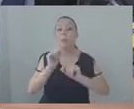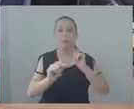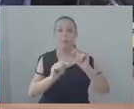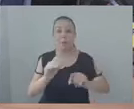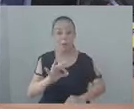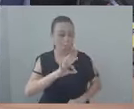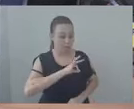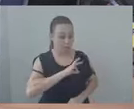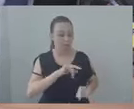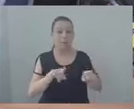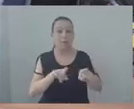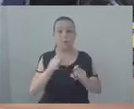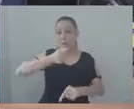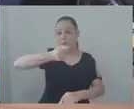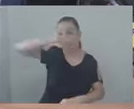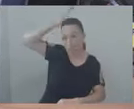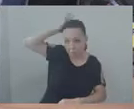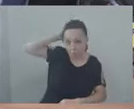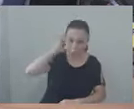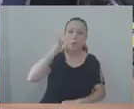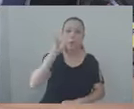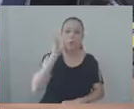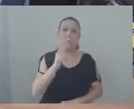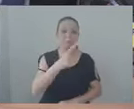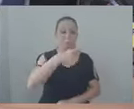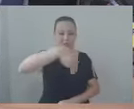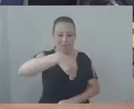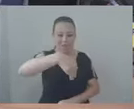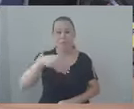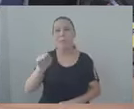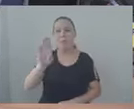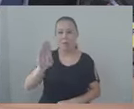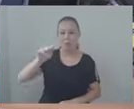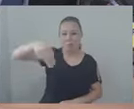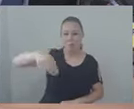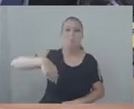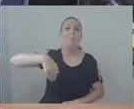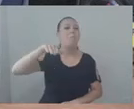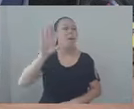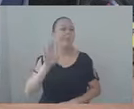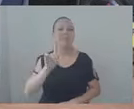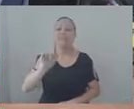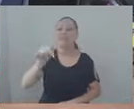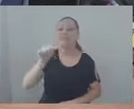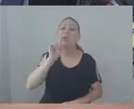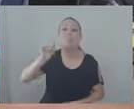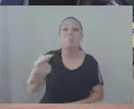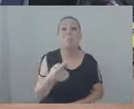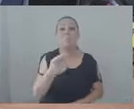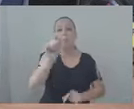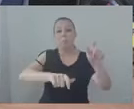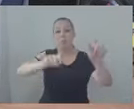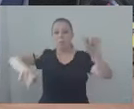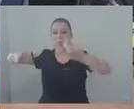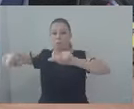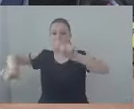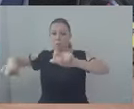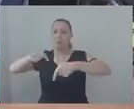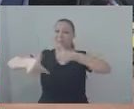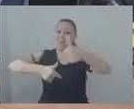Militar são mais de 17 mil homens, né, que estão à disposição da sociedade em todo o estado do Paraná.